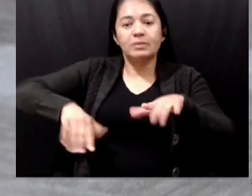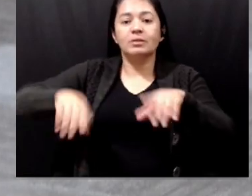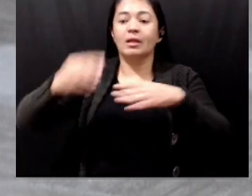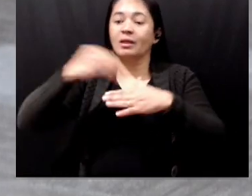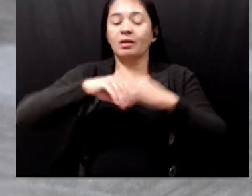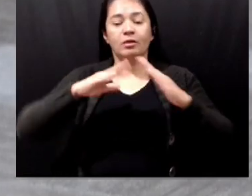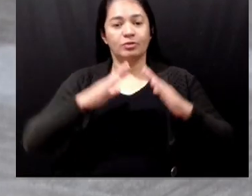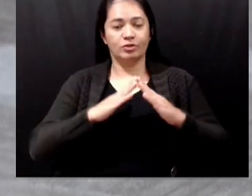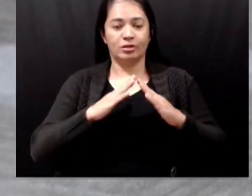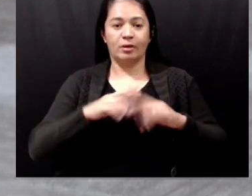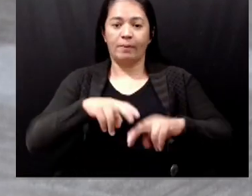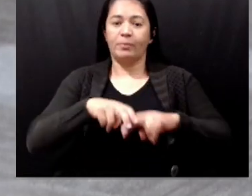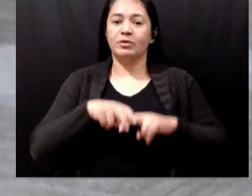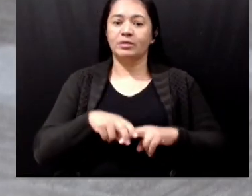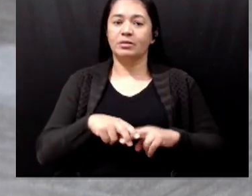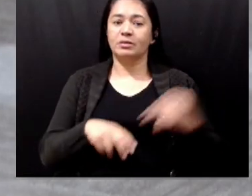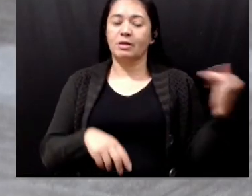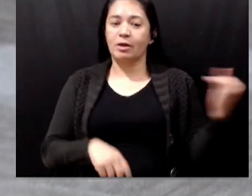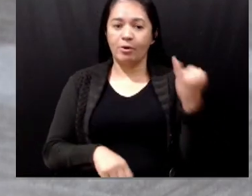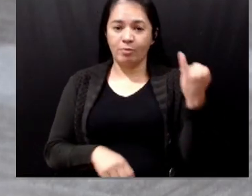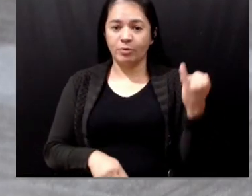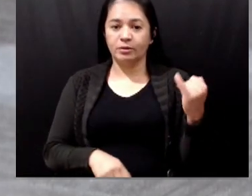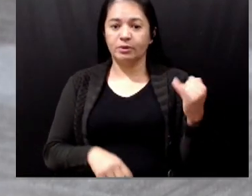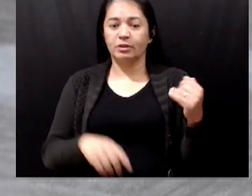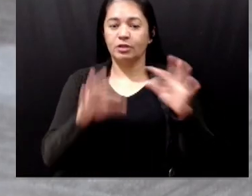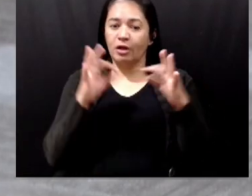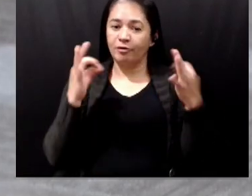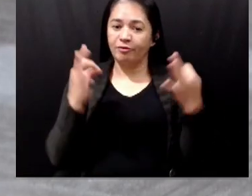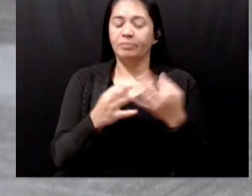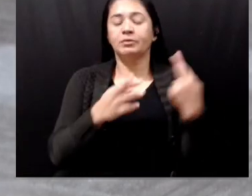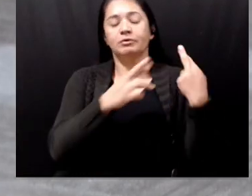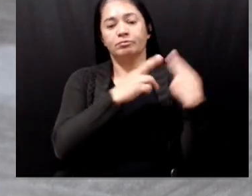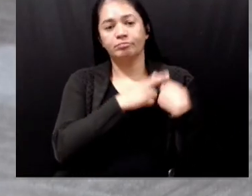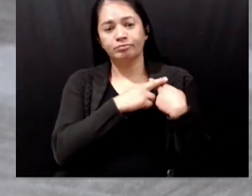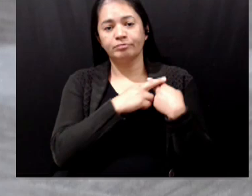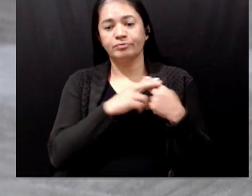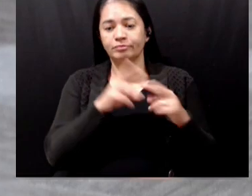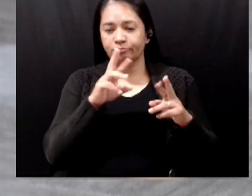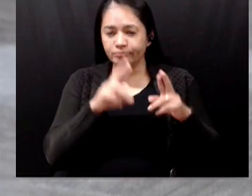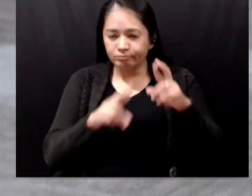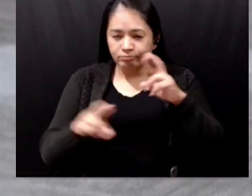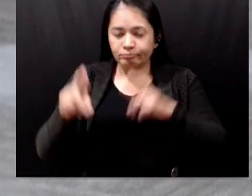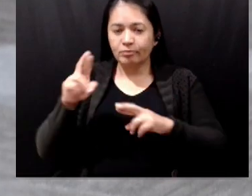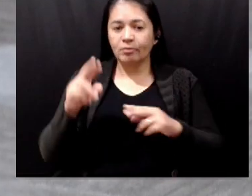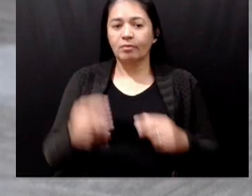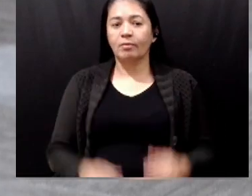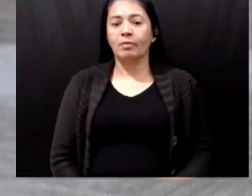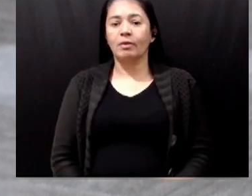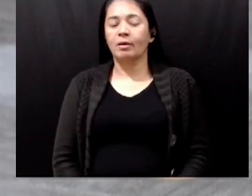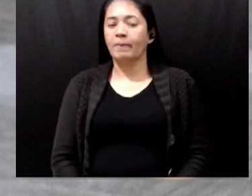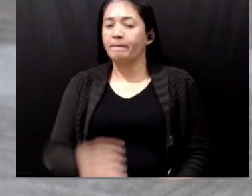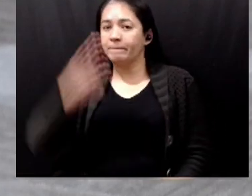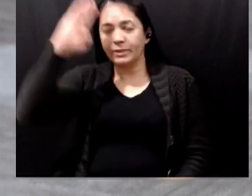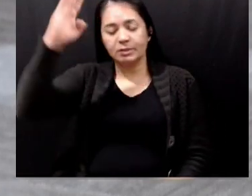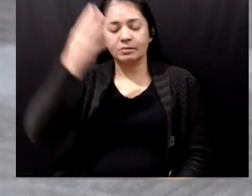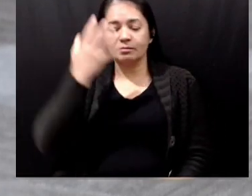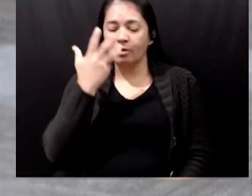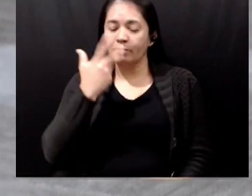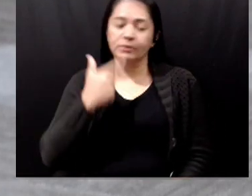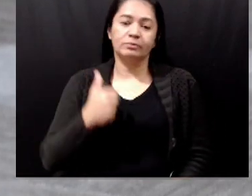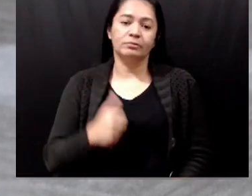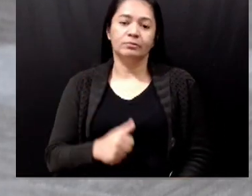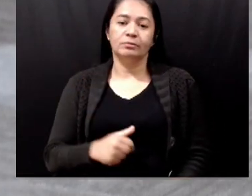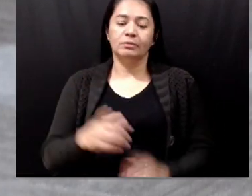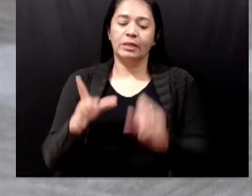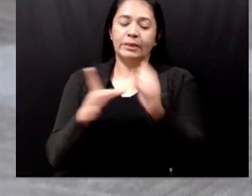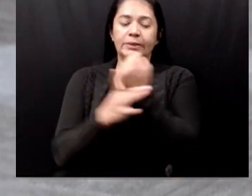tempo integral pela família ou por algum responsável para crianças, primeira infância, principalmente, ela é primordial para garantir